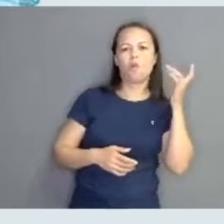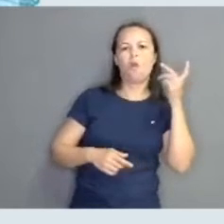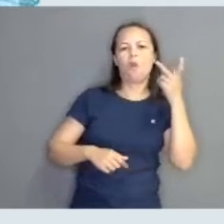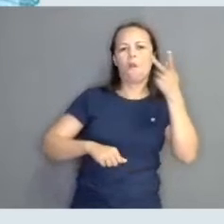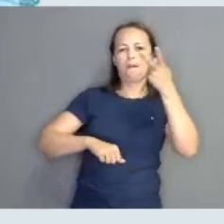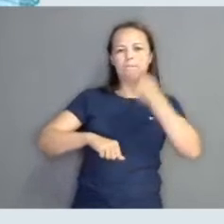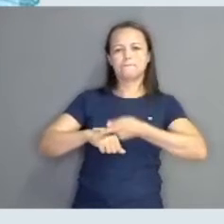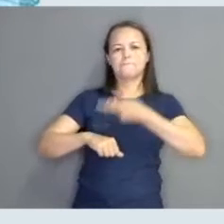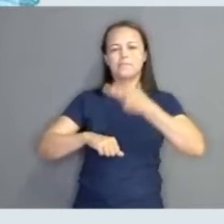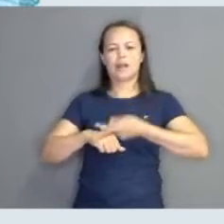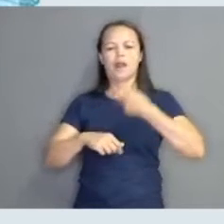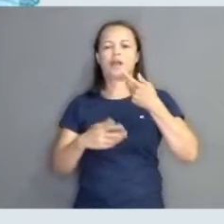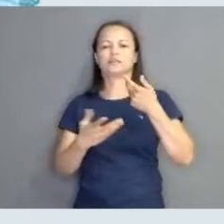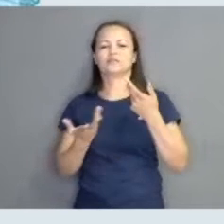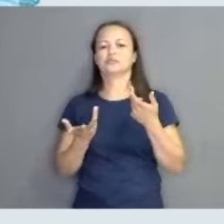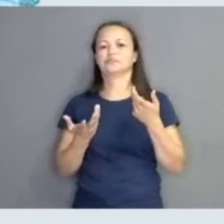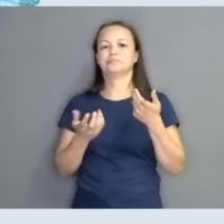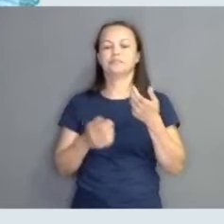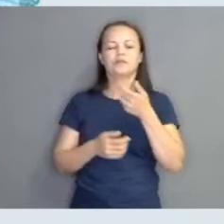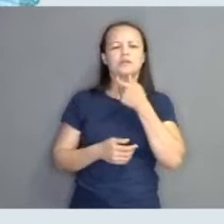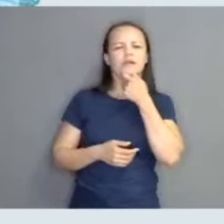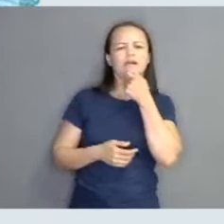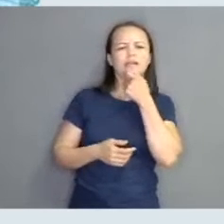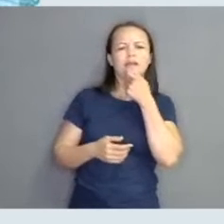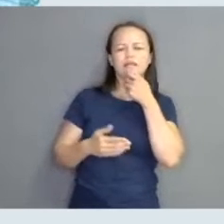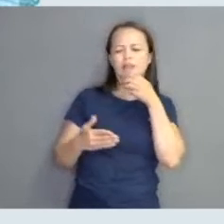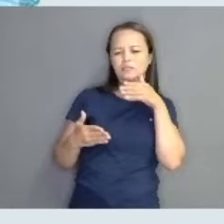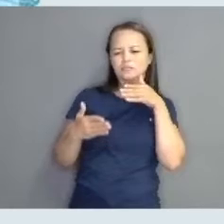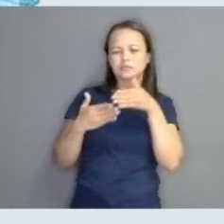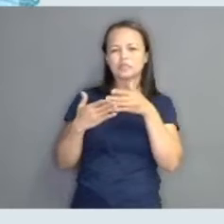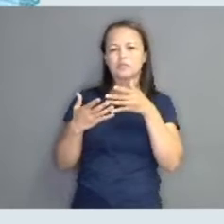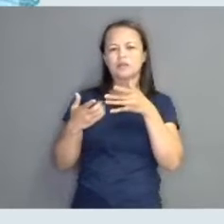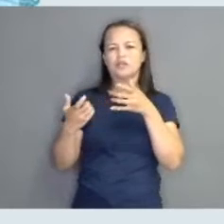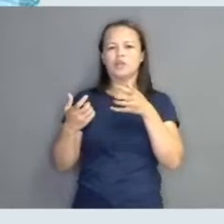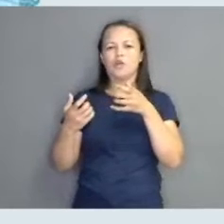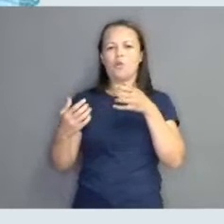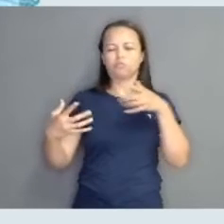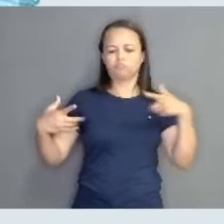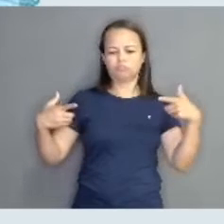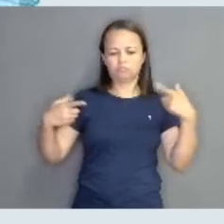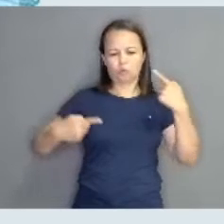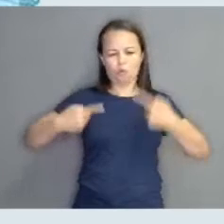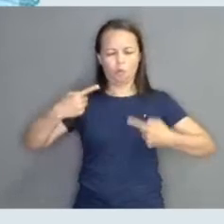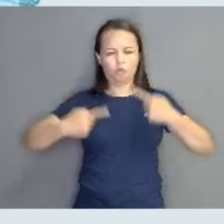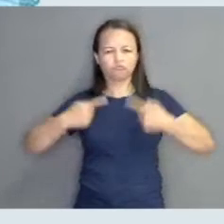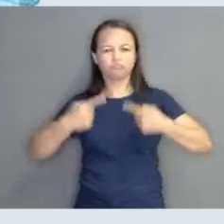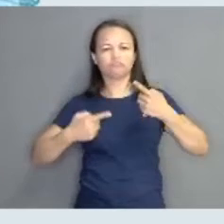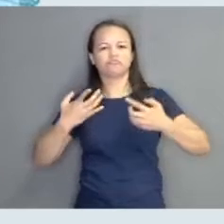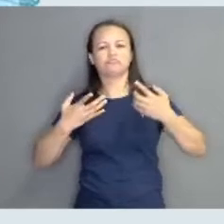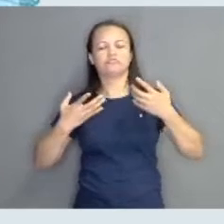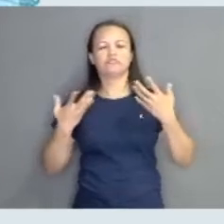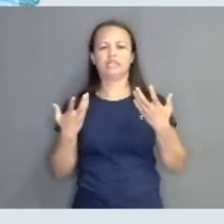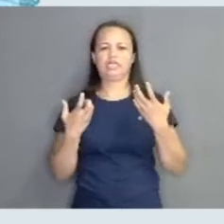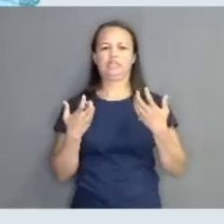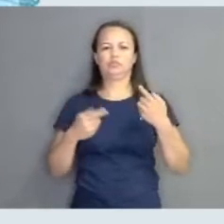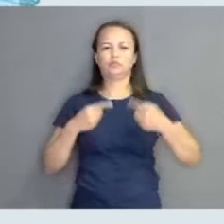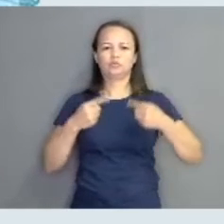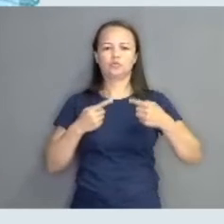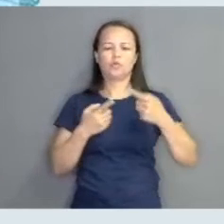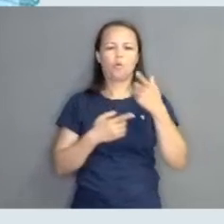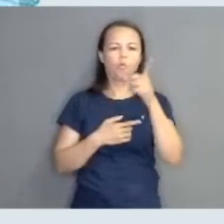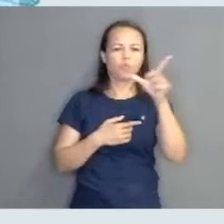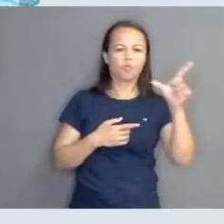Inglaterra, de vez em quando, se deparava com conflitos contra os espanhóis. Muita carga de metais